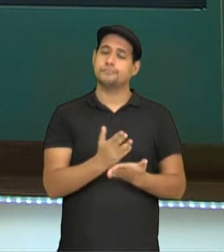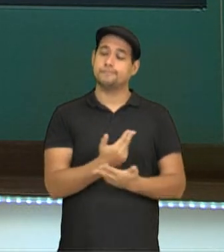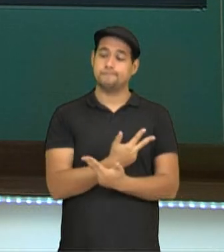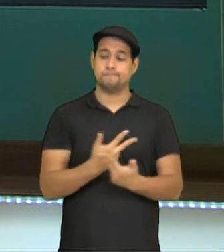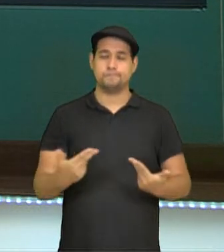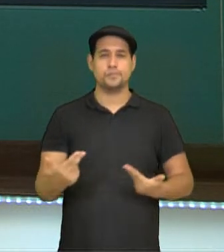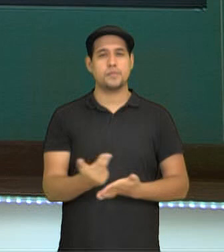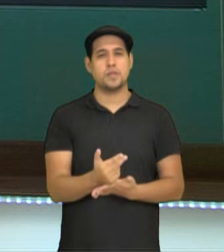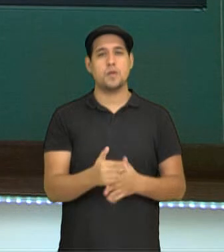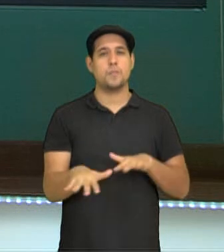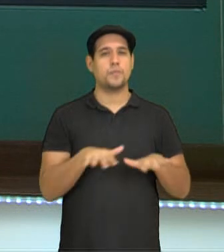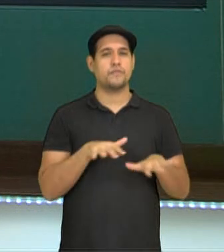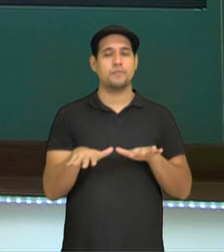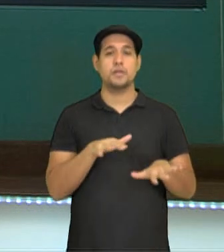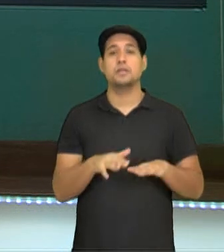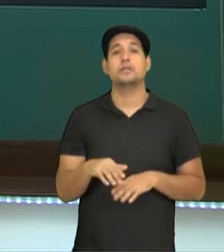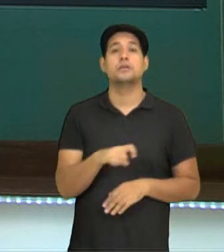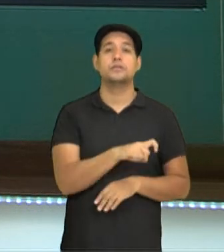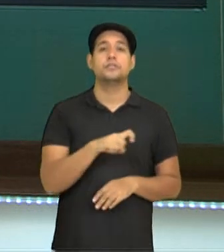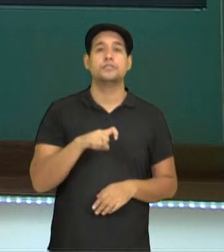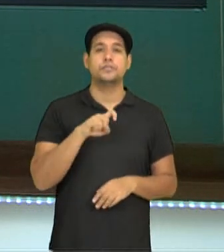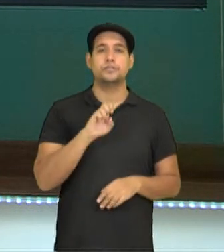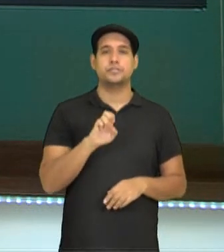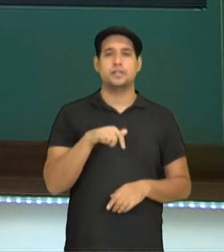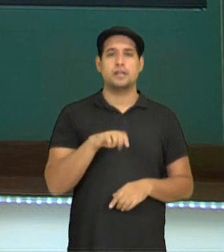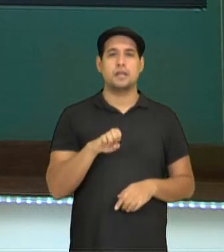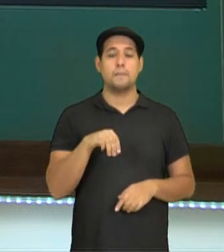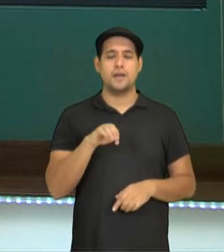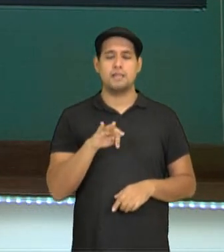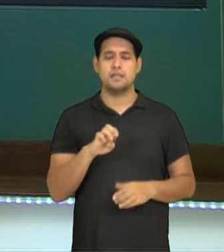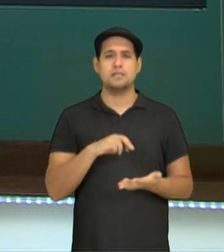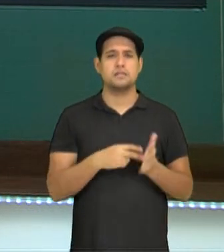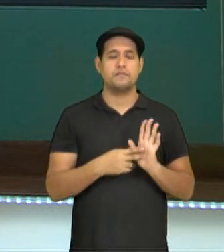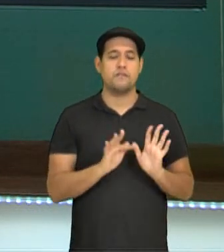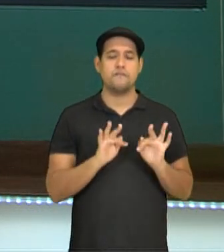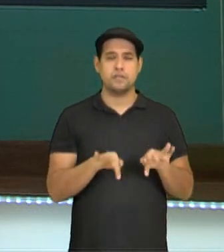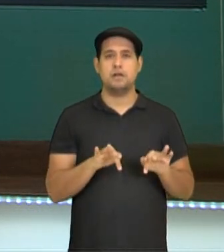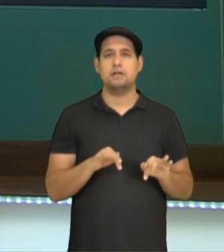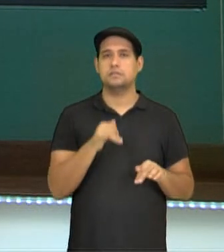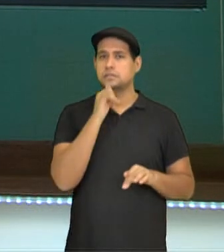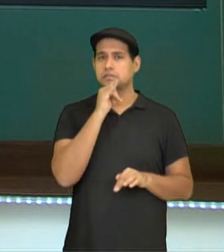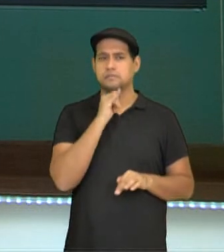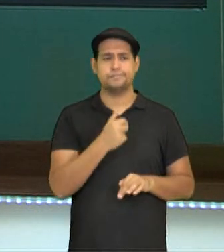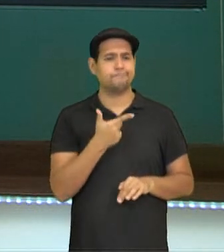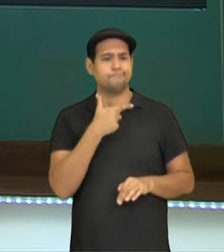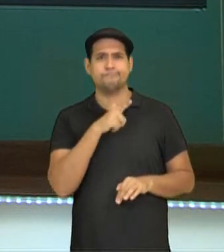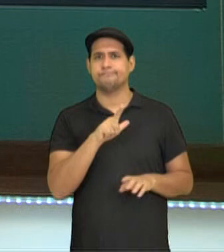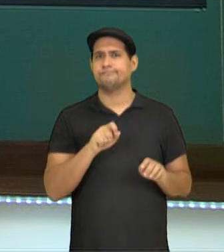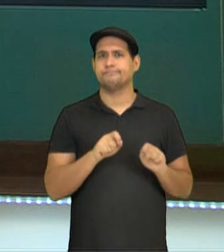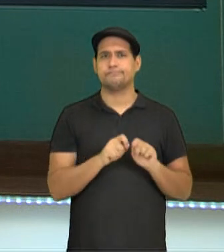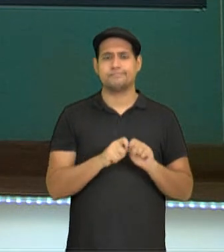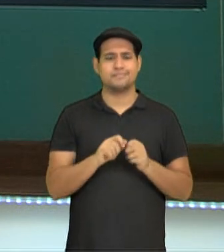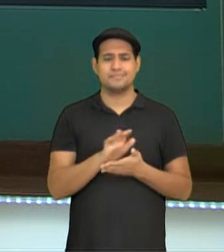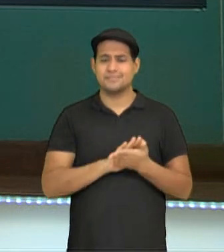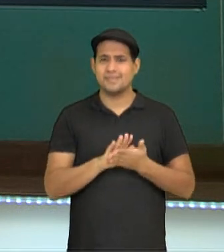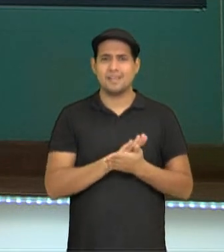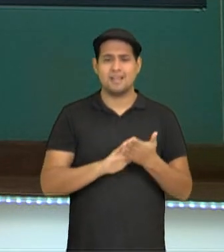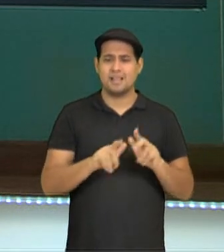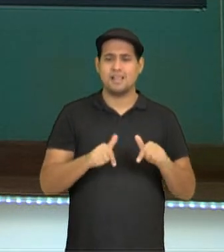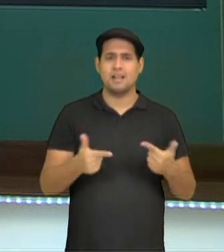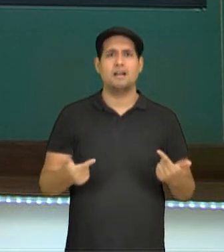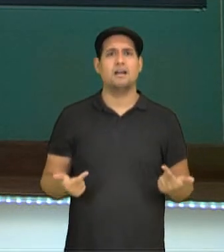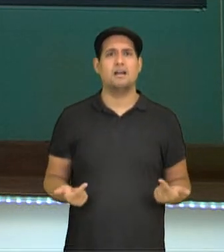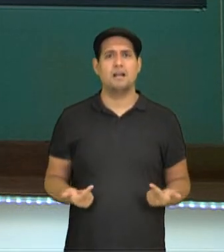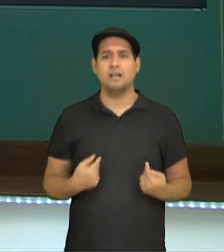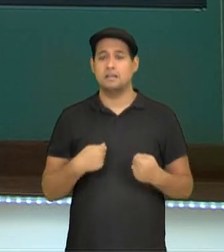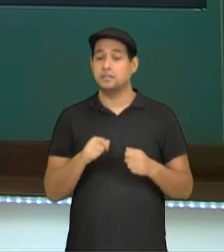movimentos. O checkmate, daí, é o ponto final da partida. Ou seja, se eu não consigo fazer nenhuma daquelas ações,